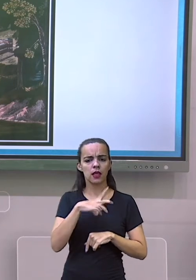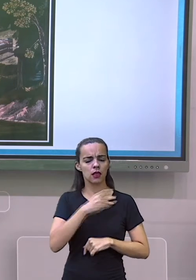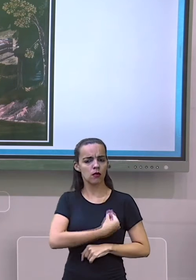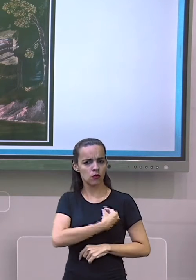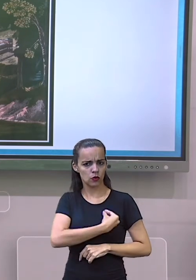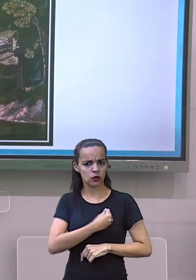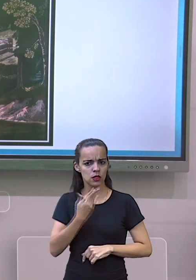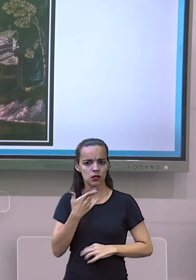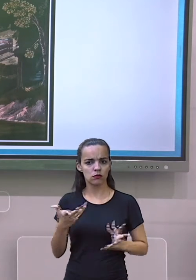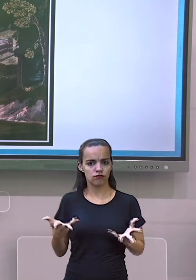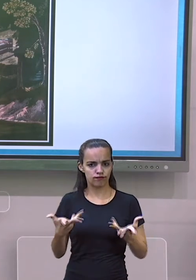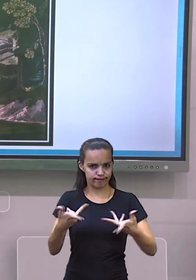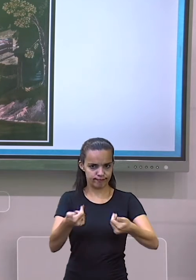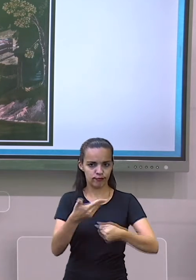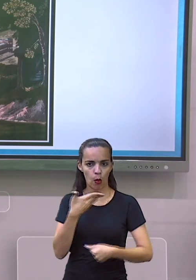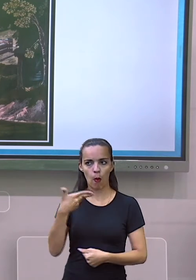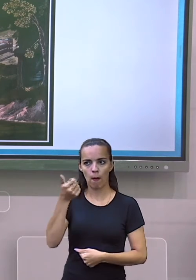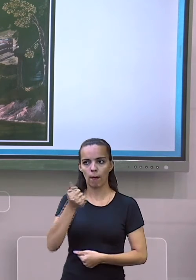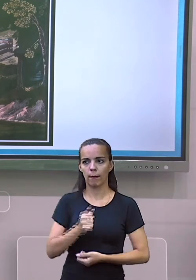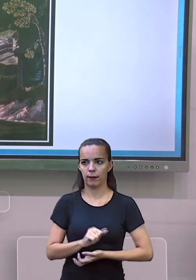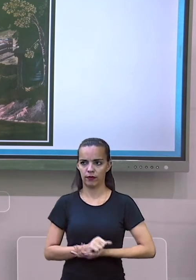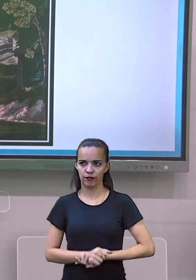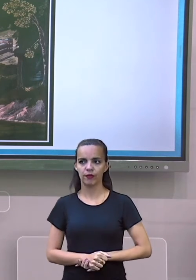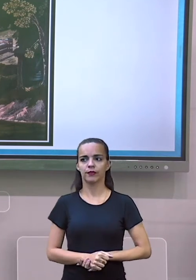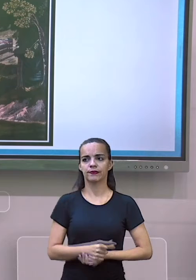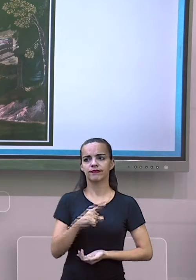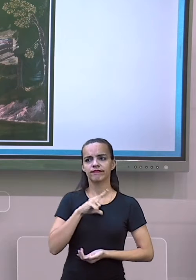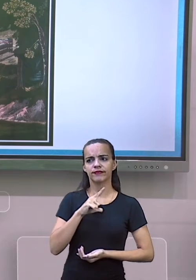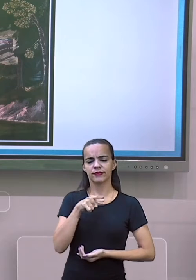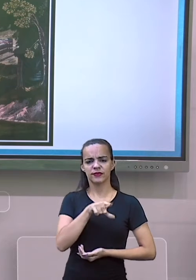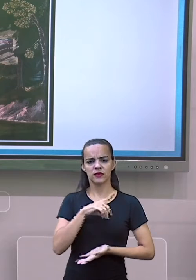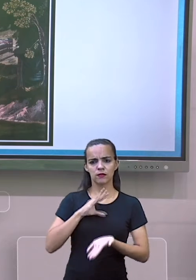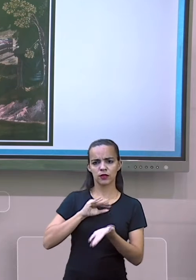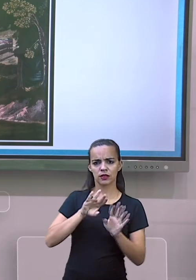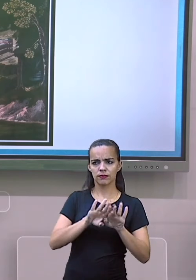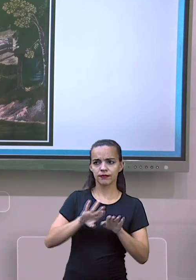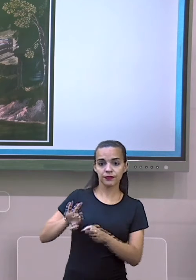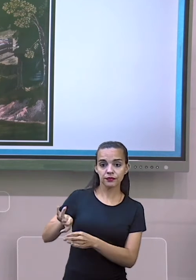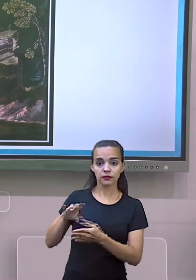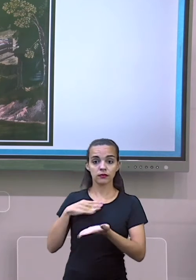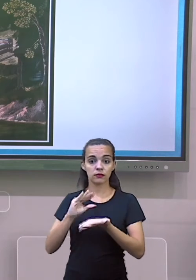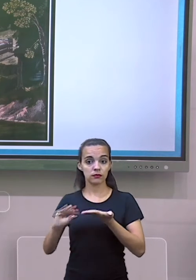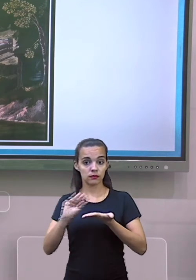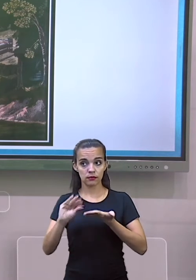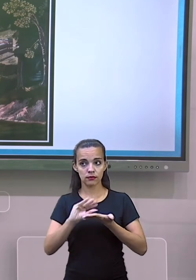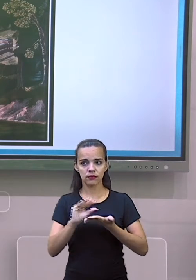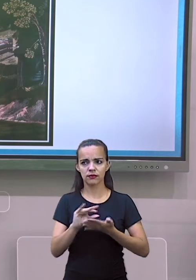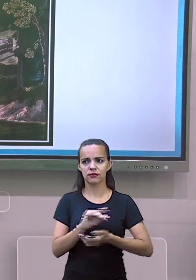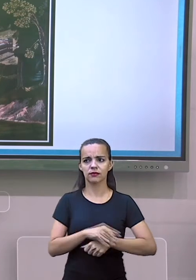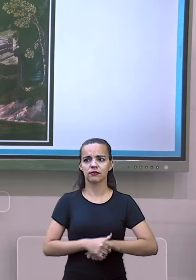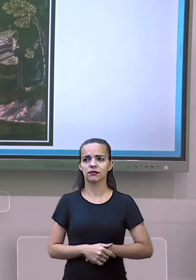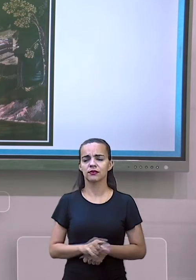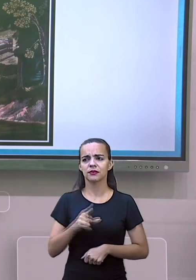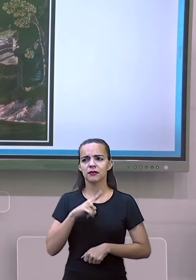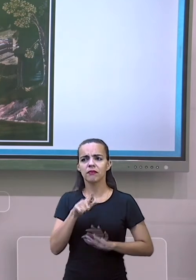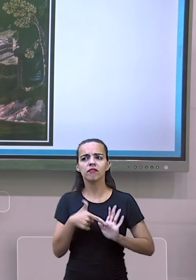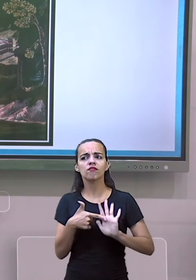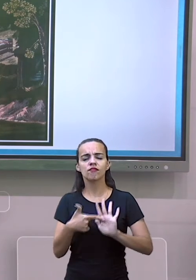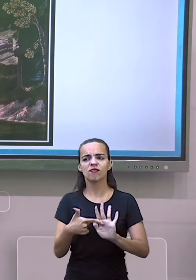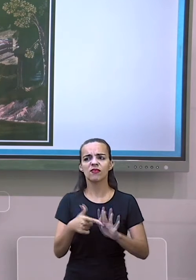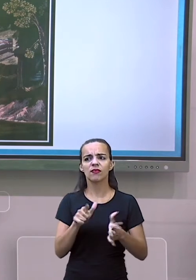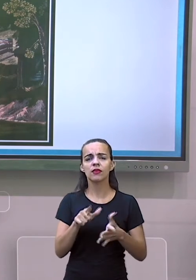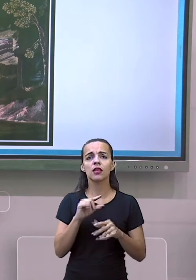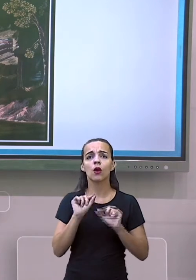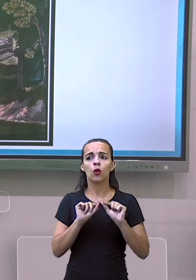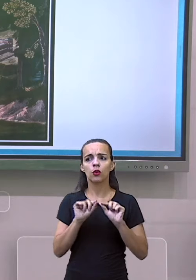vida. Eles não defendiam a aniquilação do sistema capitalista. A nomenclatura utópico é